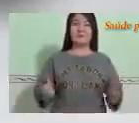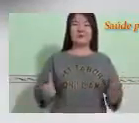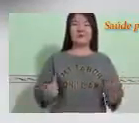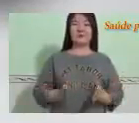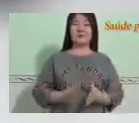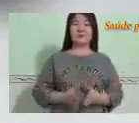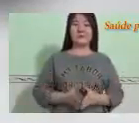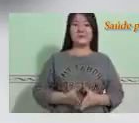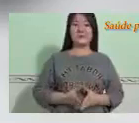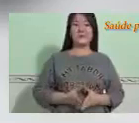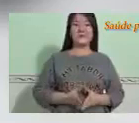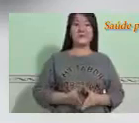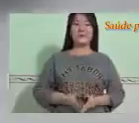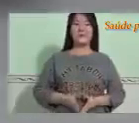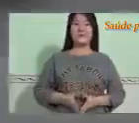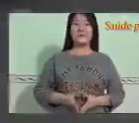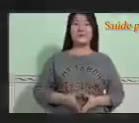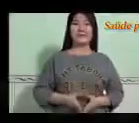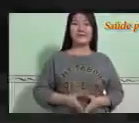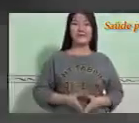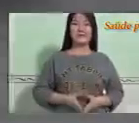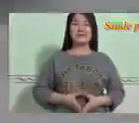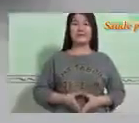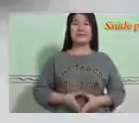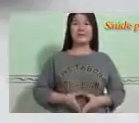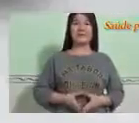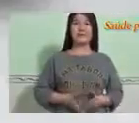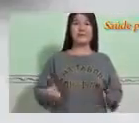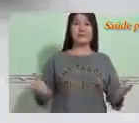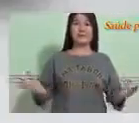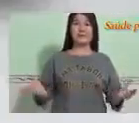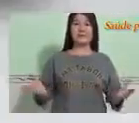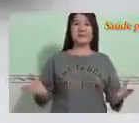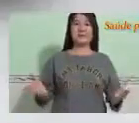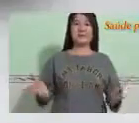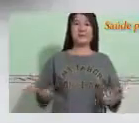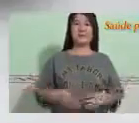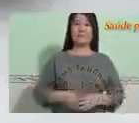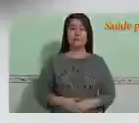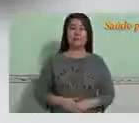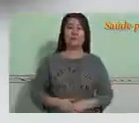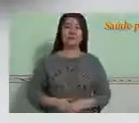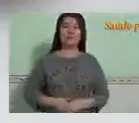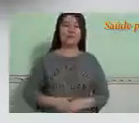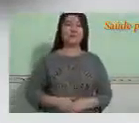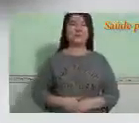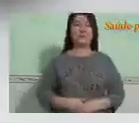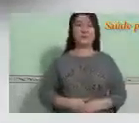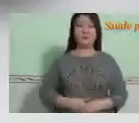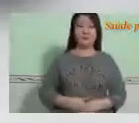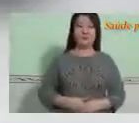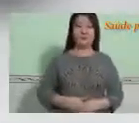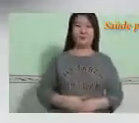causar infecções. 2. Quando os cuidados como piercing não são respeitados, vírgula, especialmente no primeiro